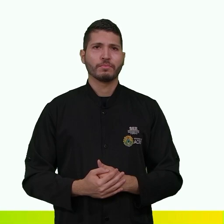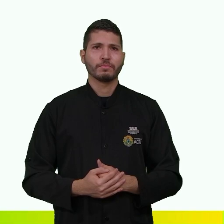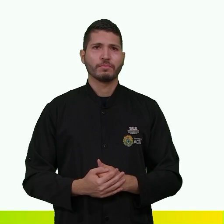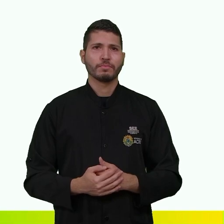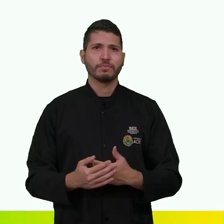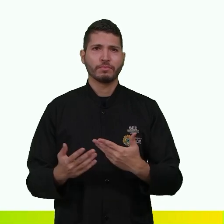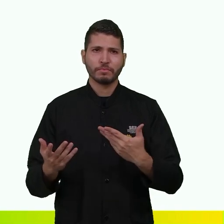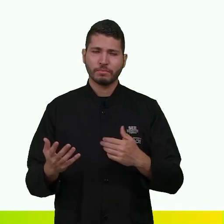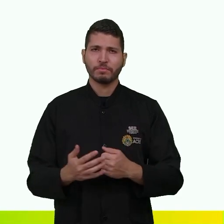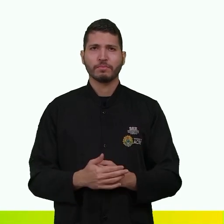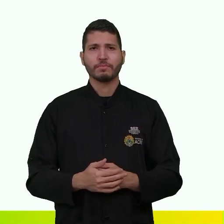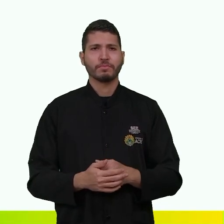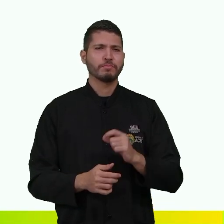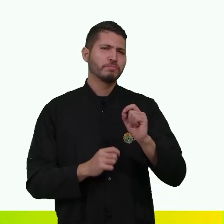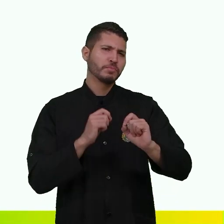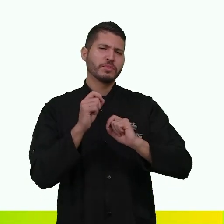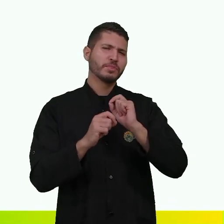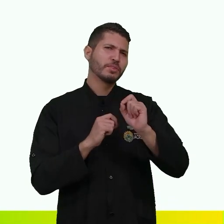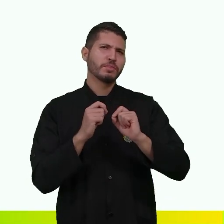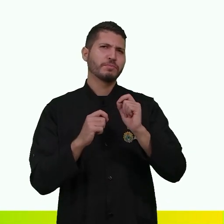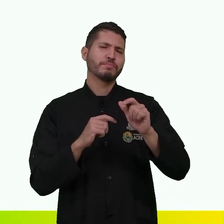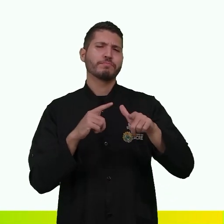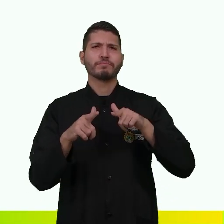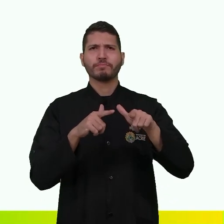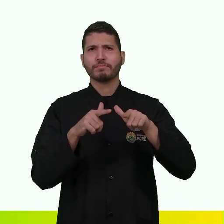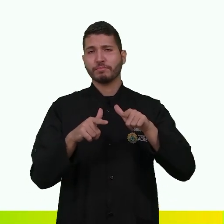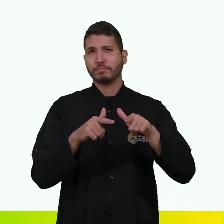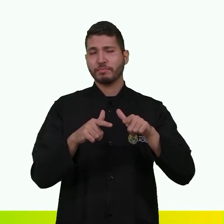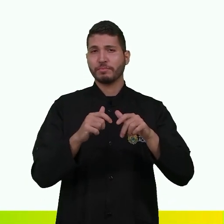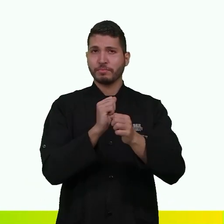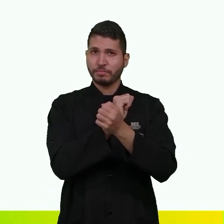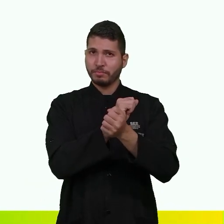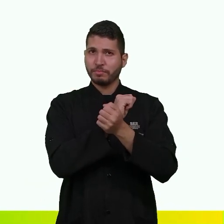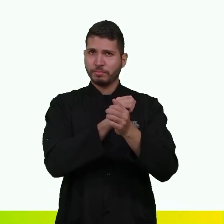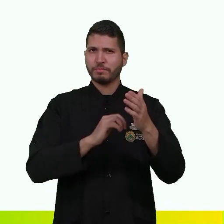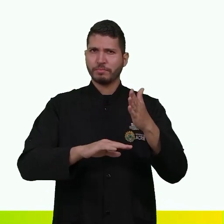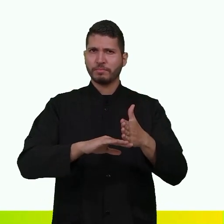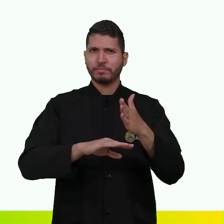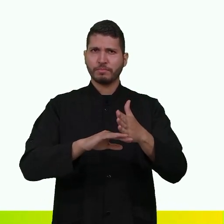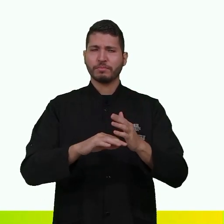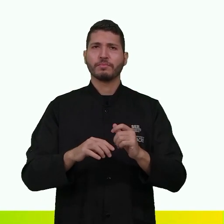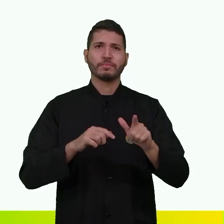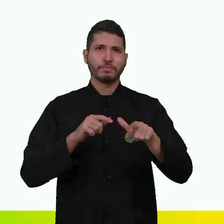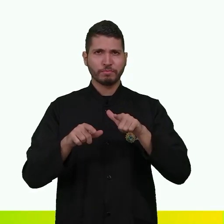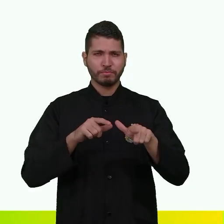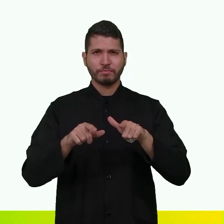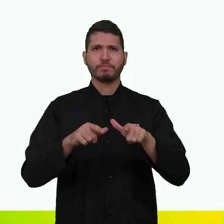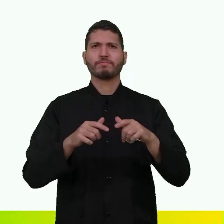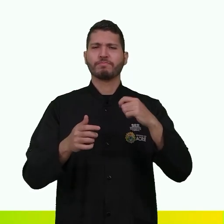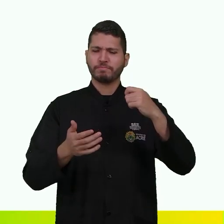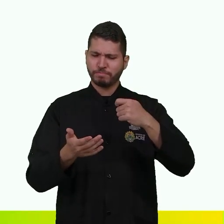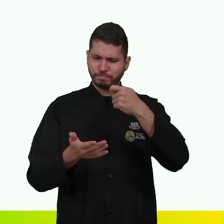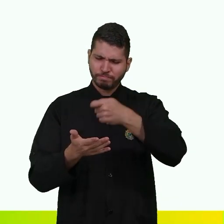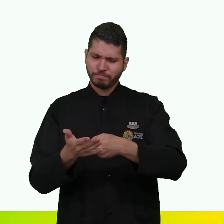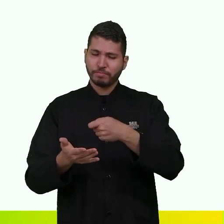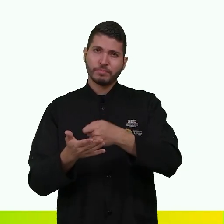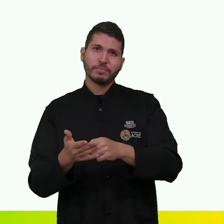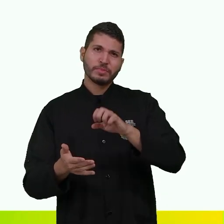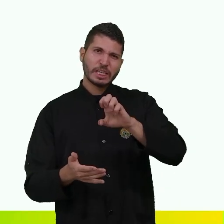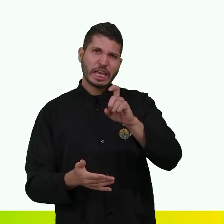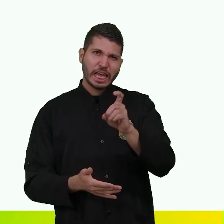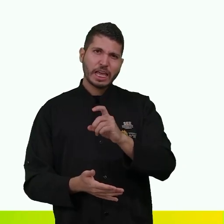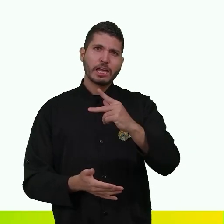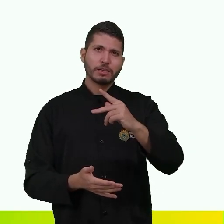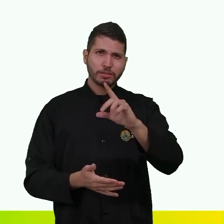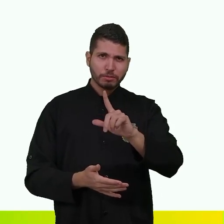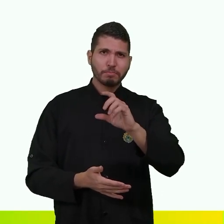que é escravidão moderna? Por definição, é o trabalho forçado, com coação, exploração. Quais são